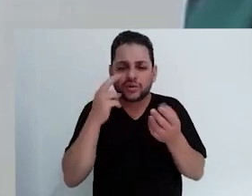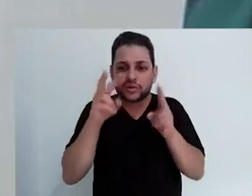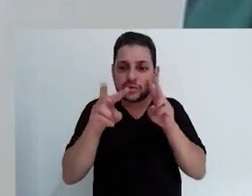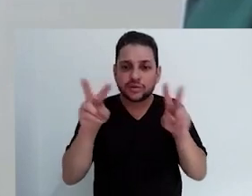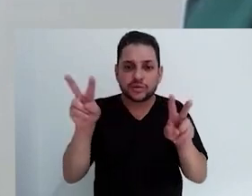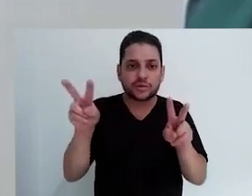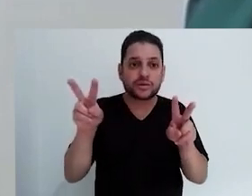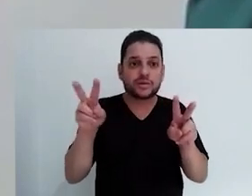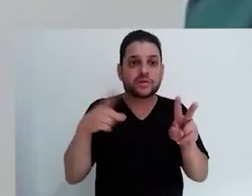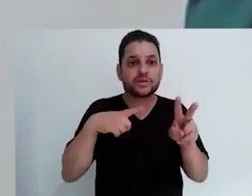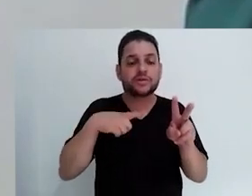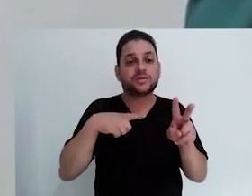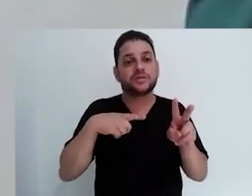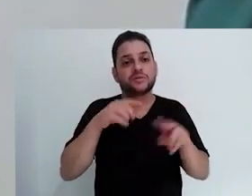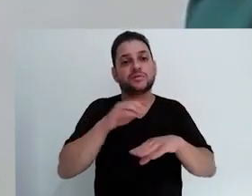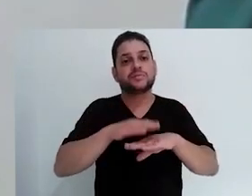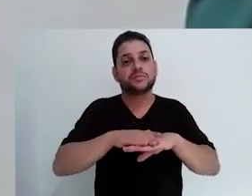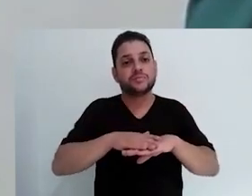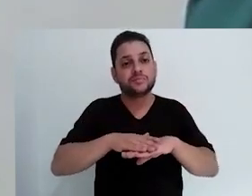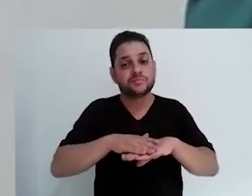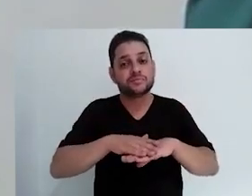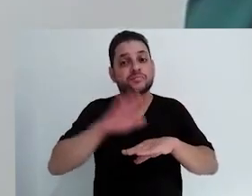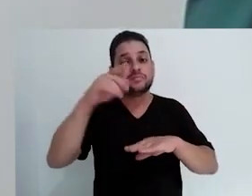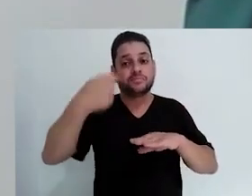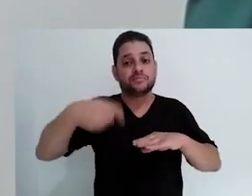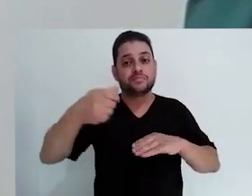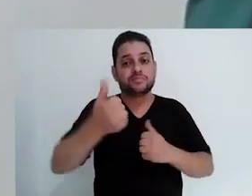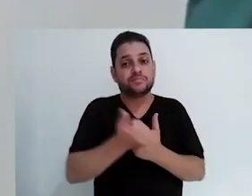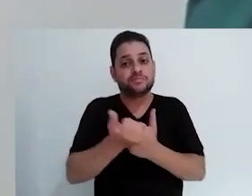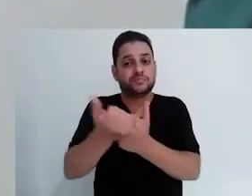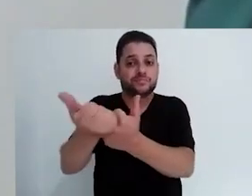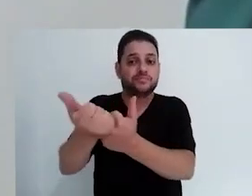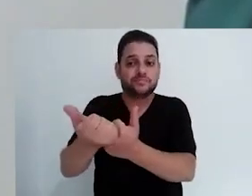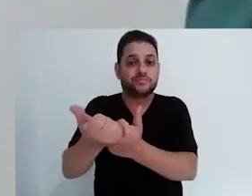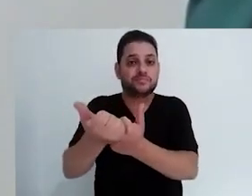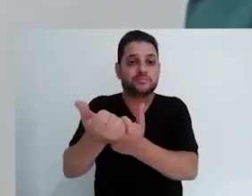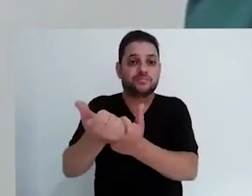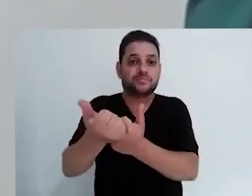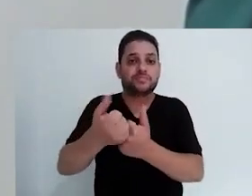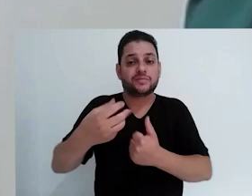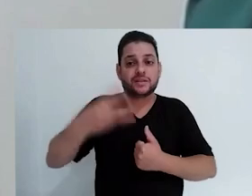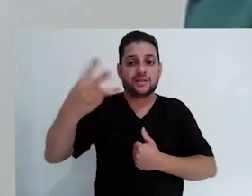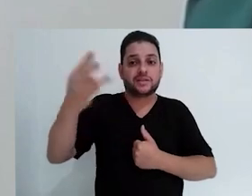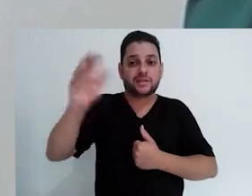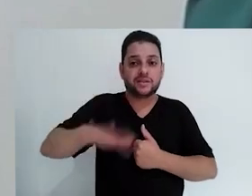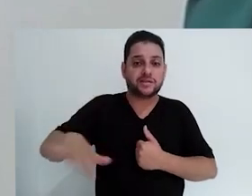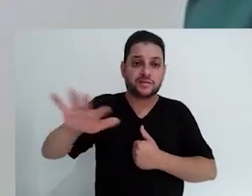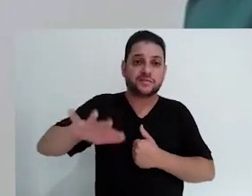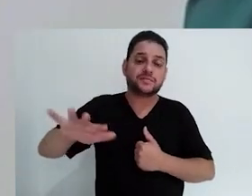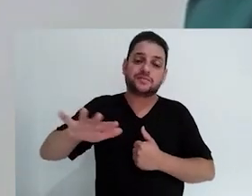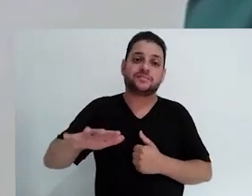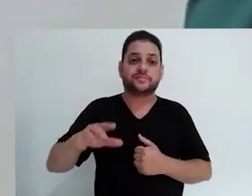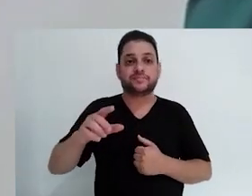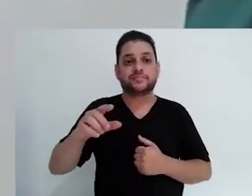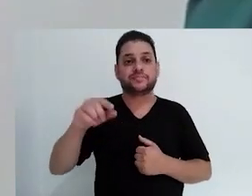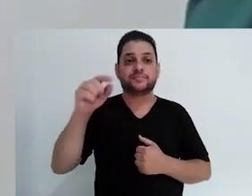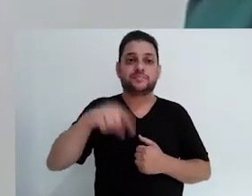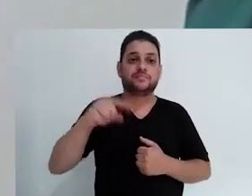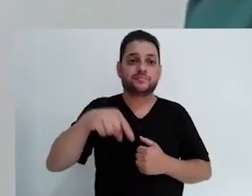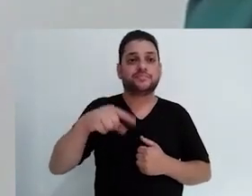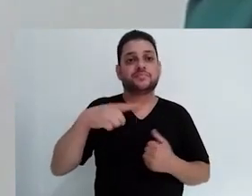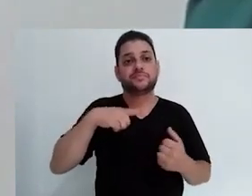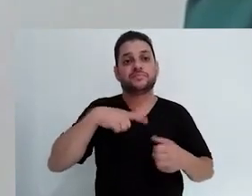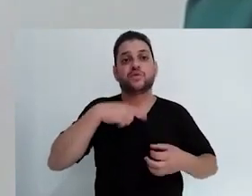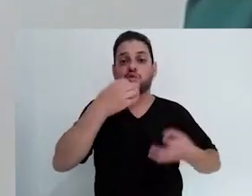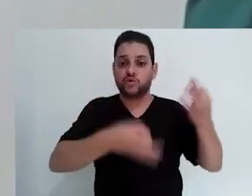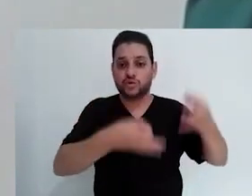mais demandam auxílio, e eu acho que é por isso que a gente saiu tão na frente, a terceira região, são as varas de